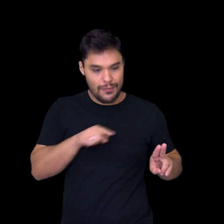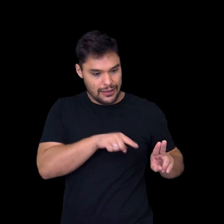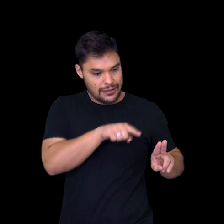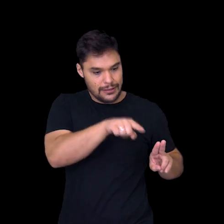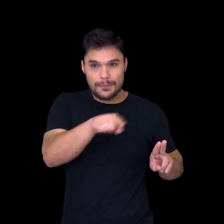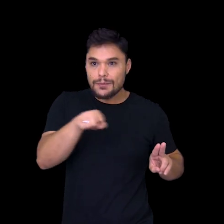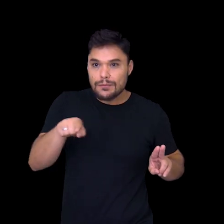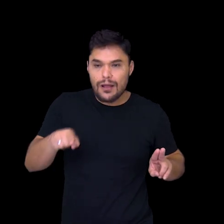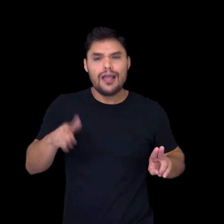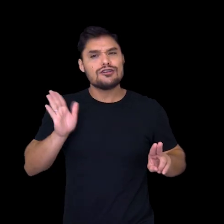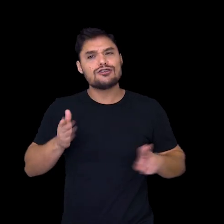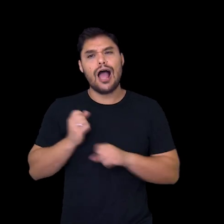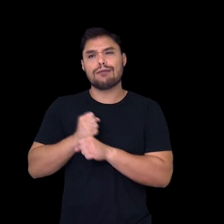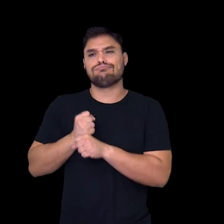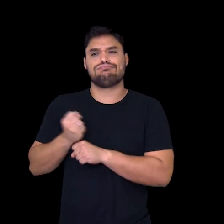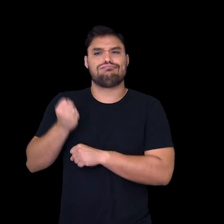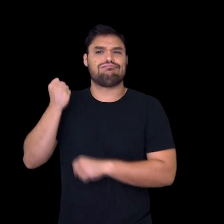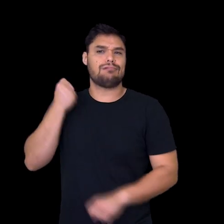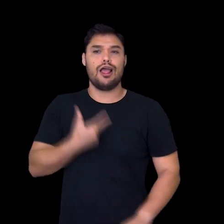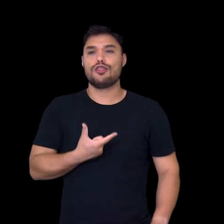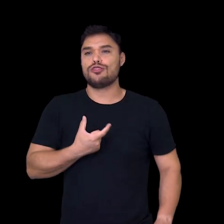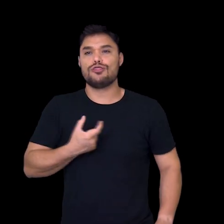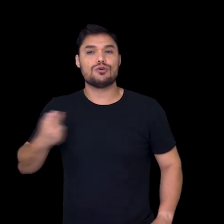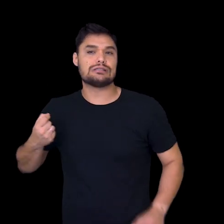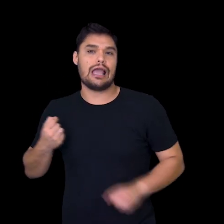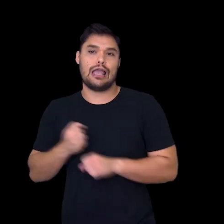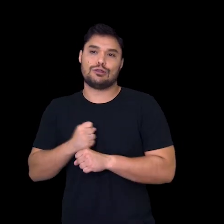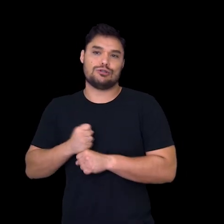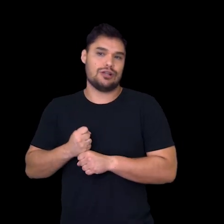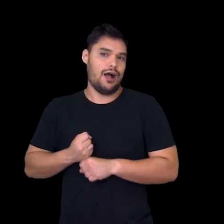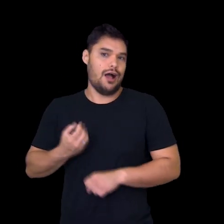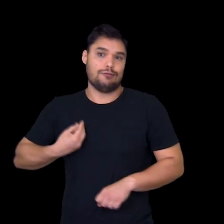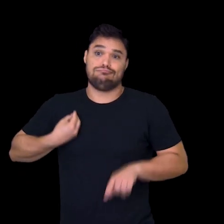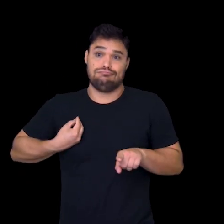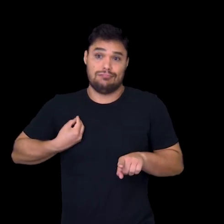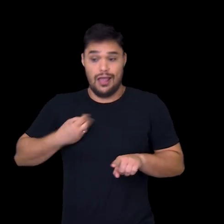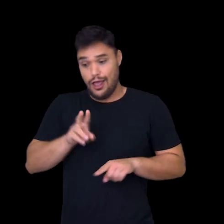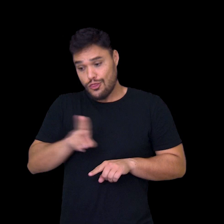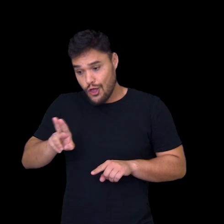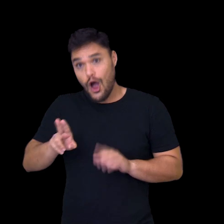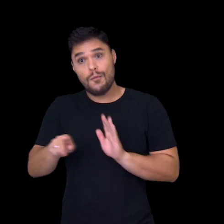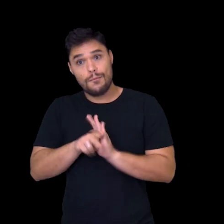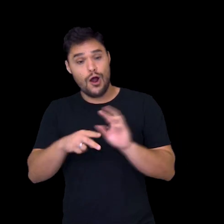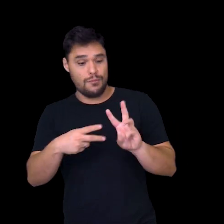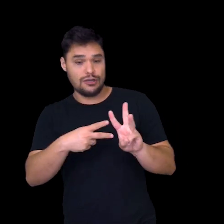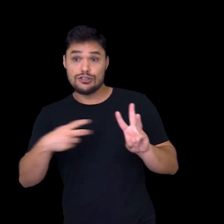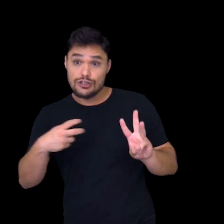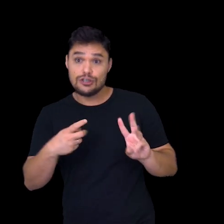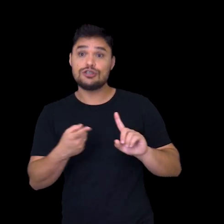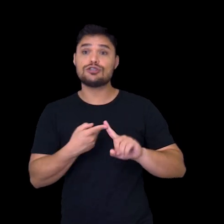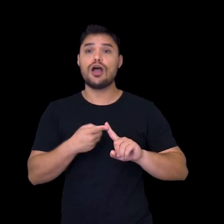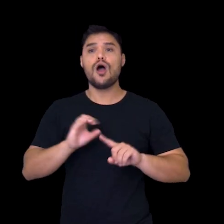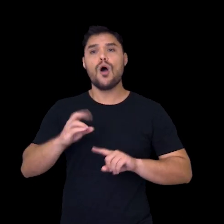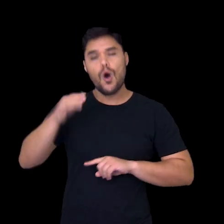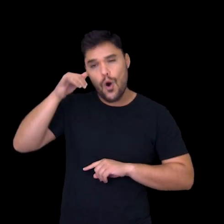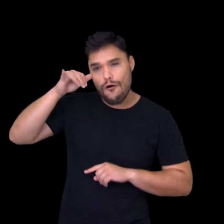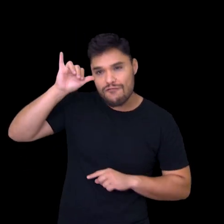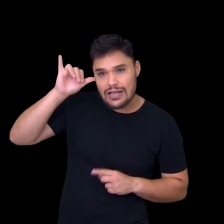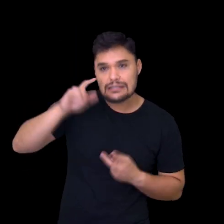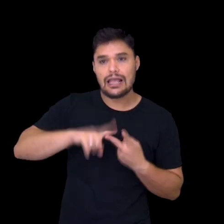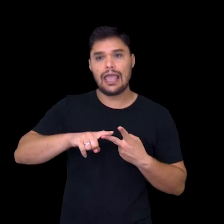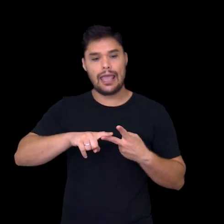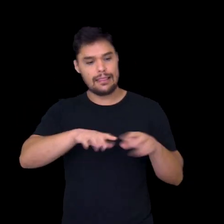etc., esses nomes já existem há mais de 200 anos. São boa parte nomes indígenas, né? Nomes indígenas, nomes